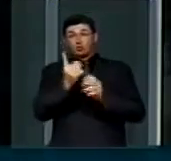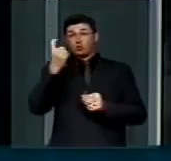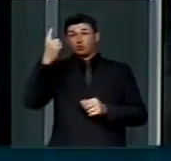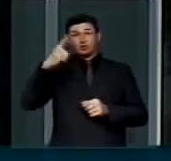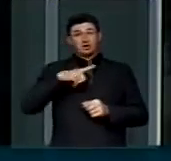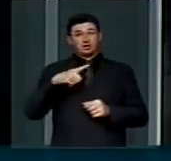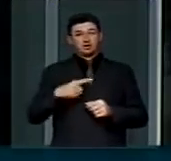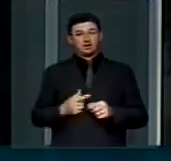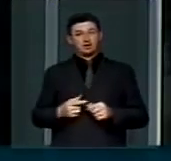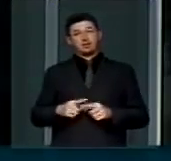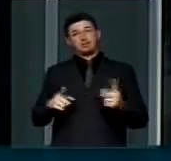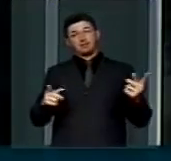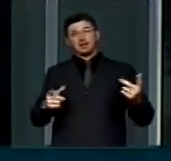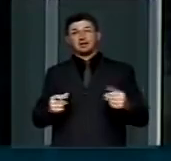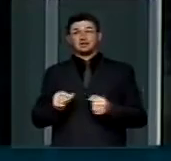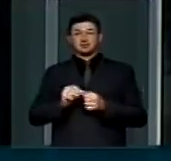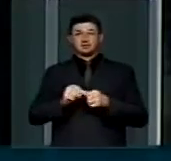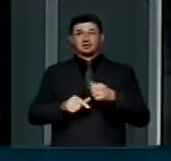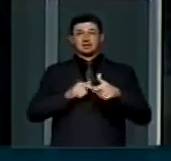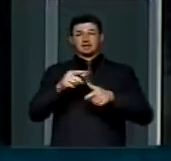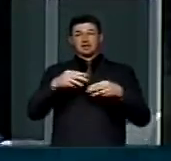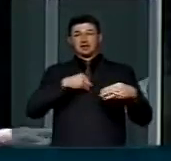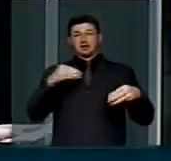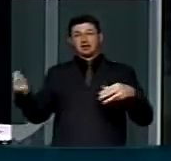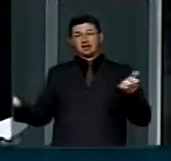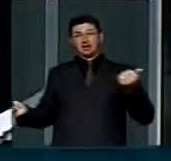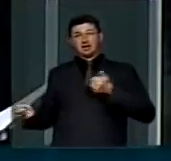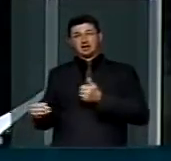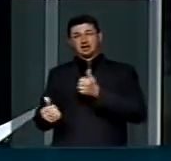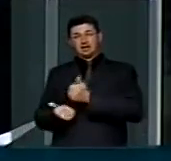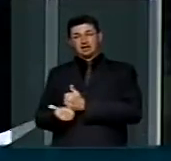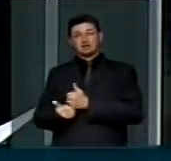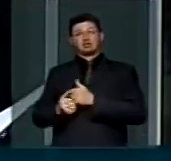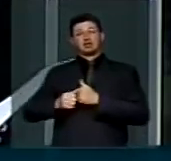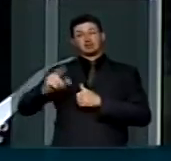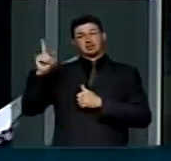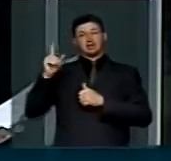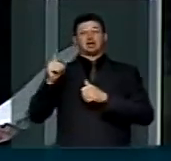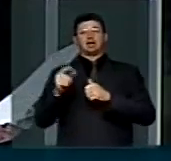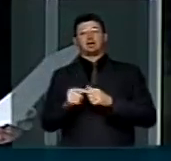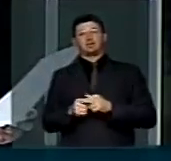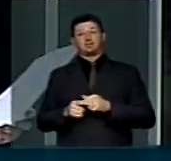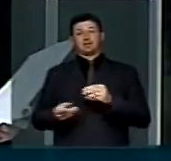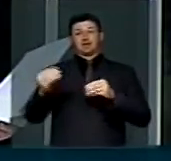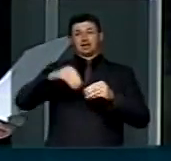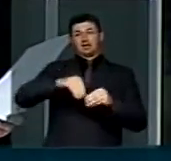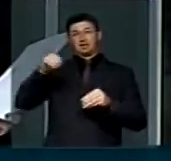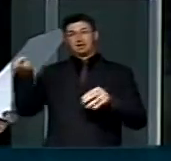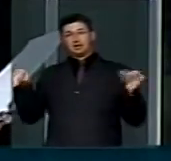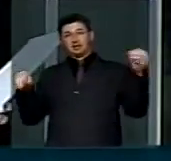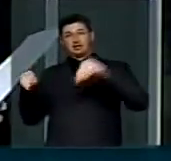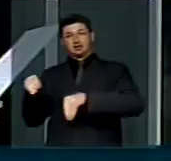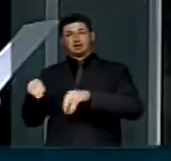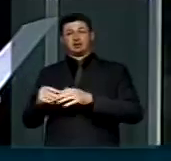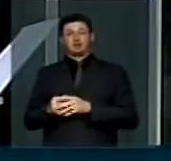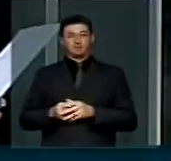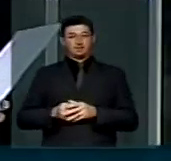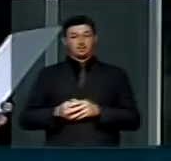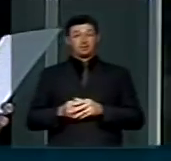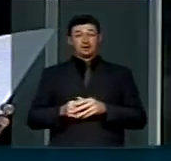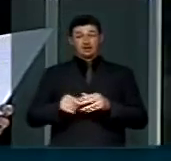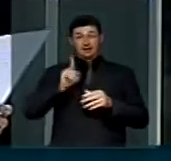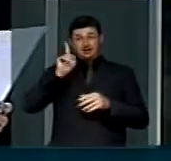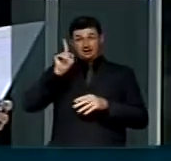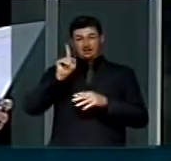tínhamos e que fazia esse tipo de transplante no nosso estado, no estado de Sergipe. E o que dizer da educação? Matéria publicada no Jornal da